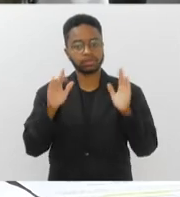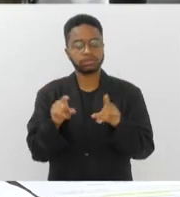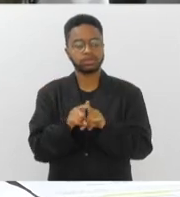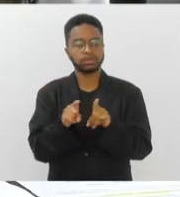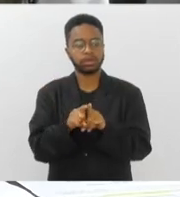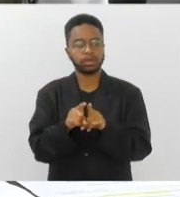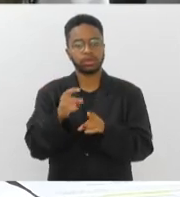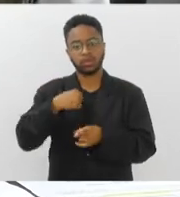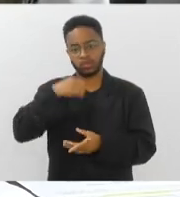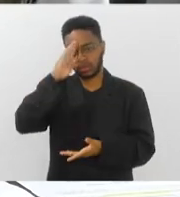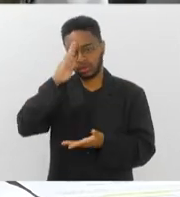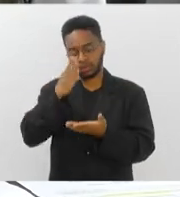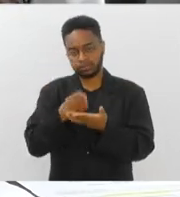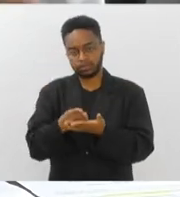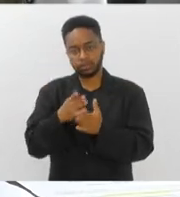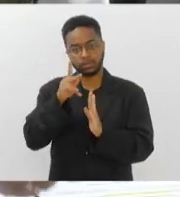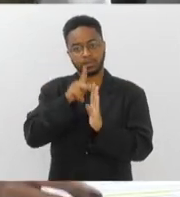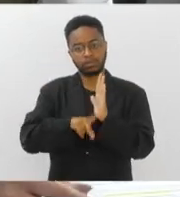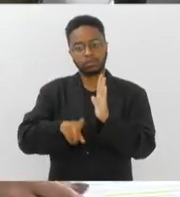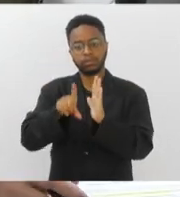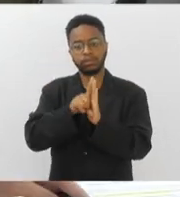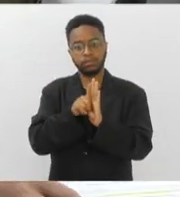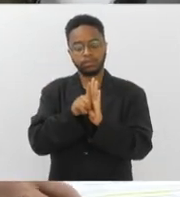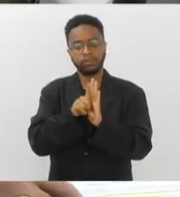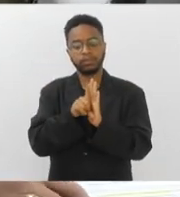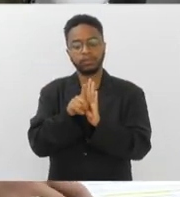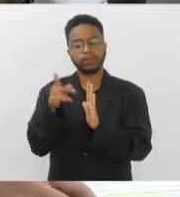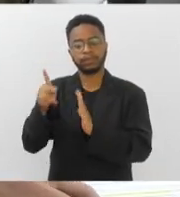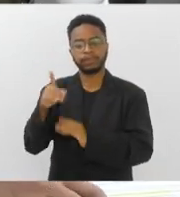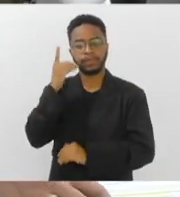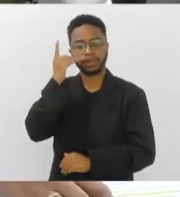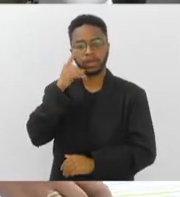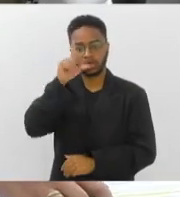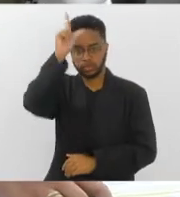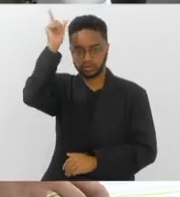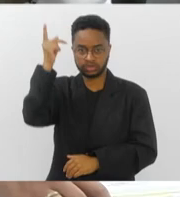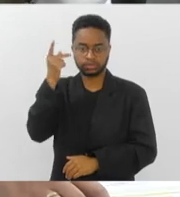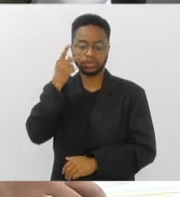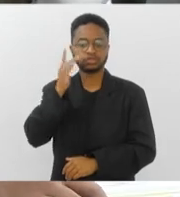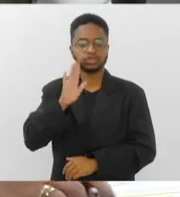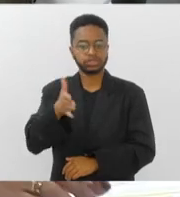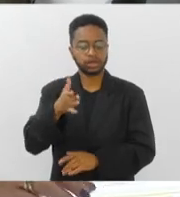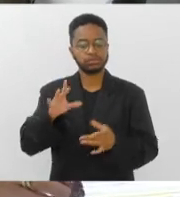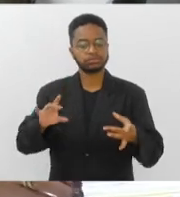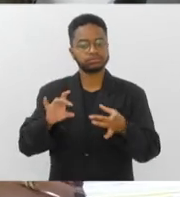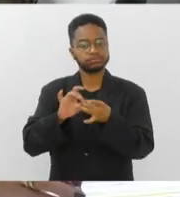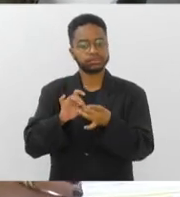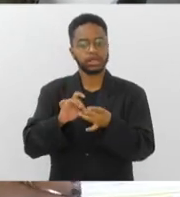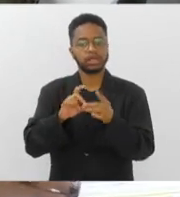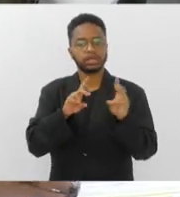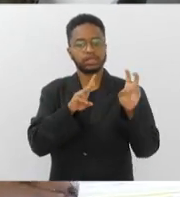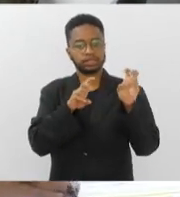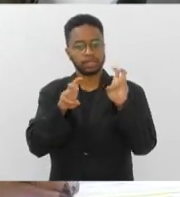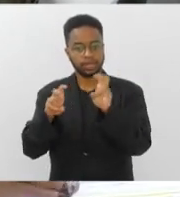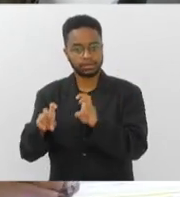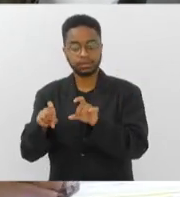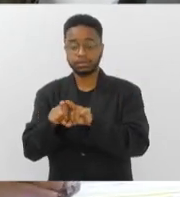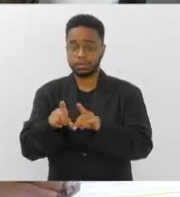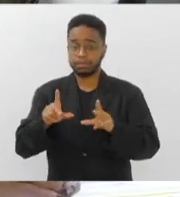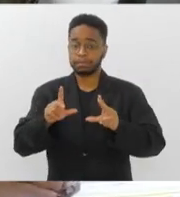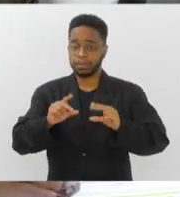também que o projeto a lei do deputado Luiz Paulo ela já aborda as questões e ela merece,